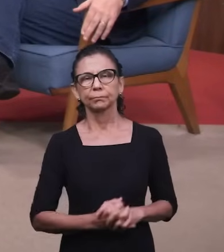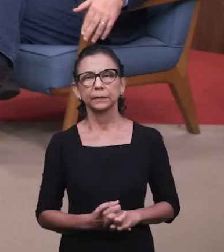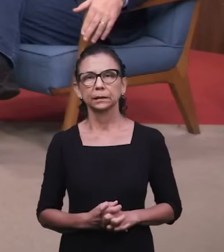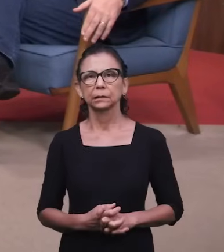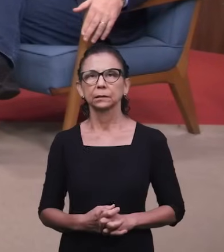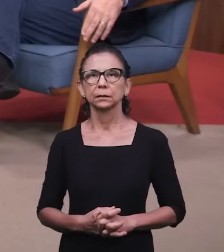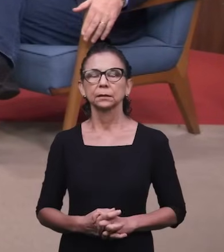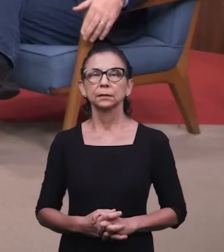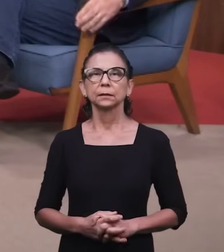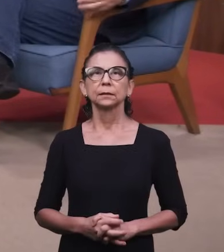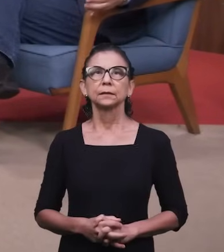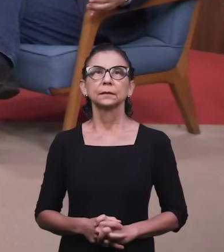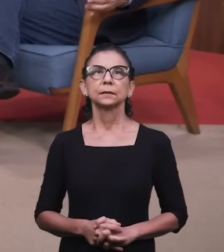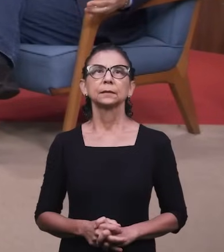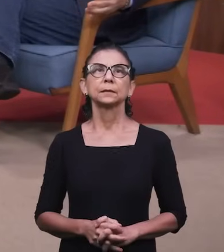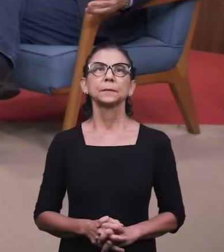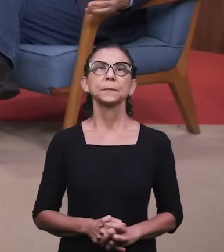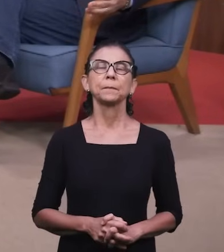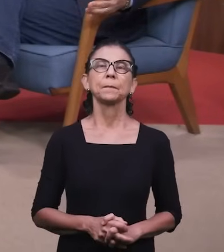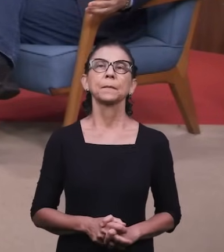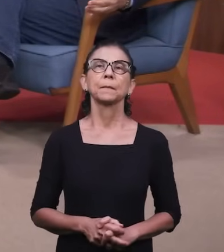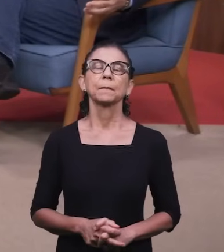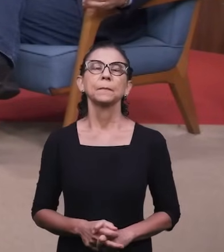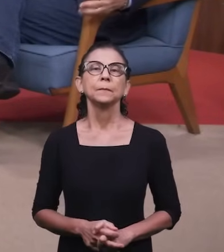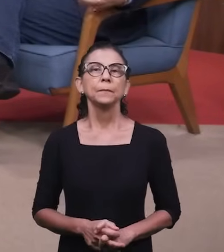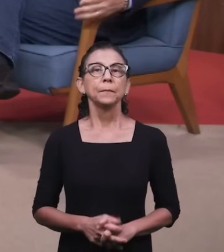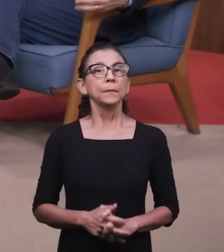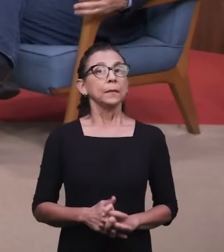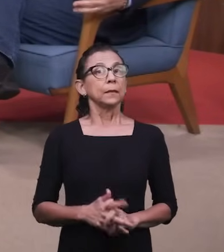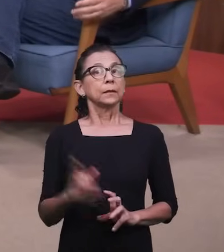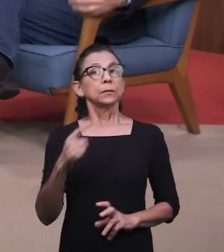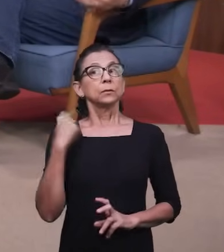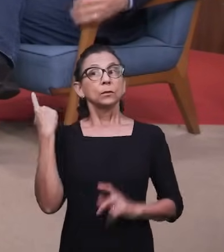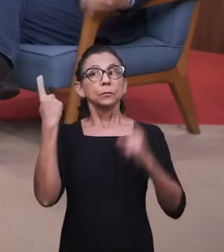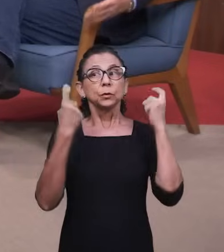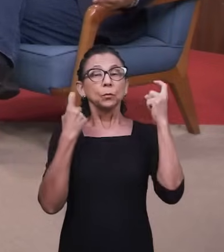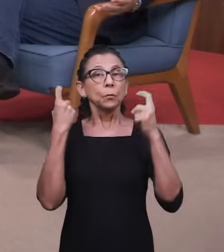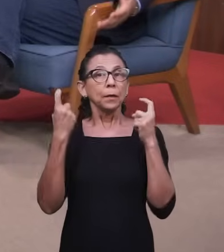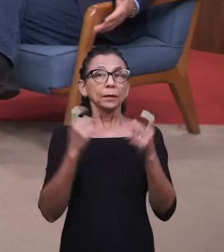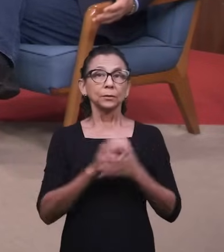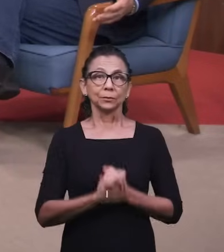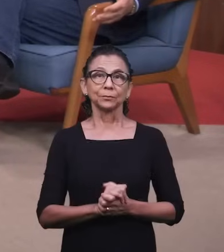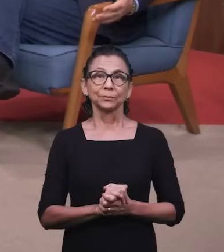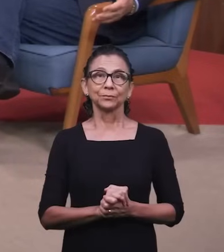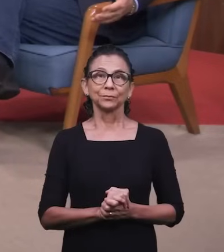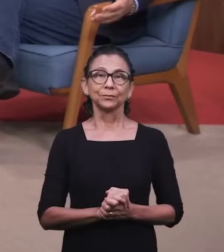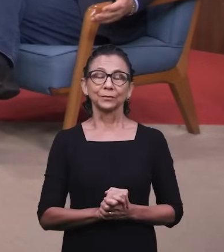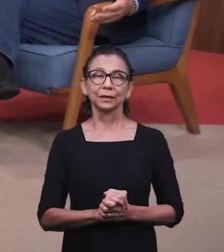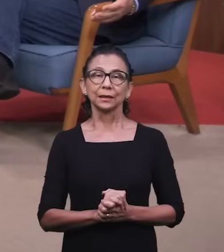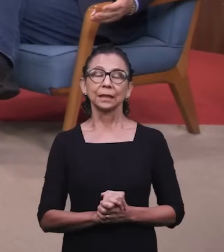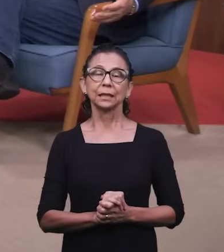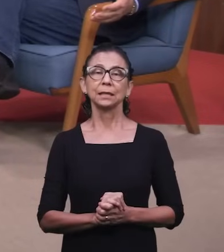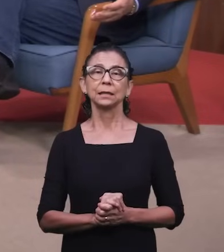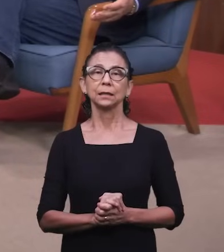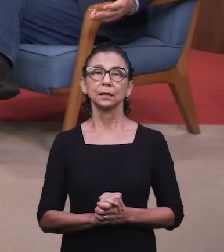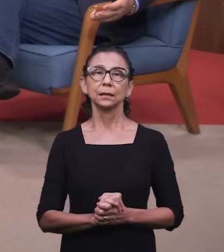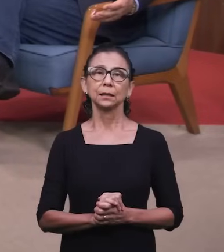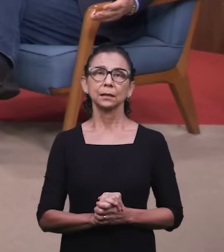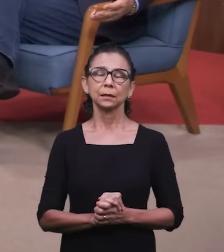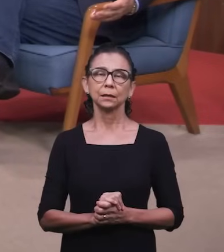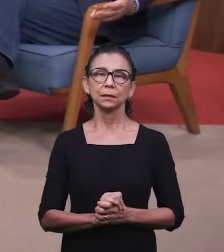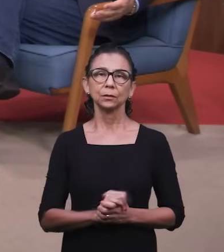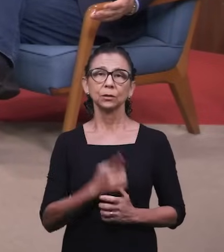É, exatamente. E por isso, é impactante mesmo. E por isso a nossa preocupação é que o maior número possível de pessoas tenha acesso a